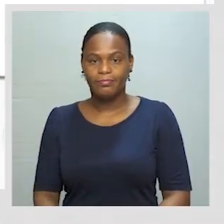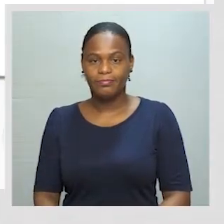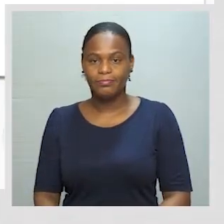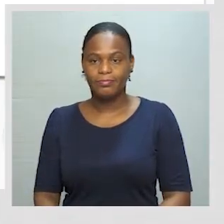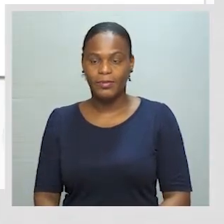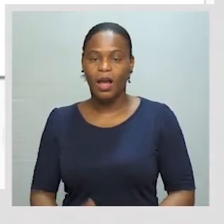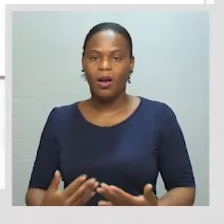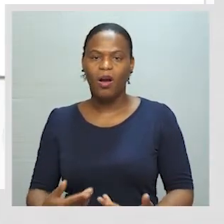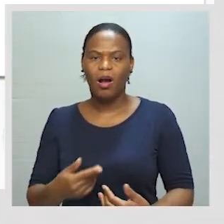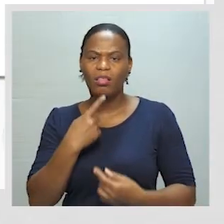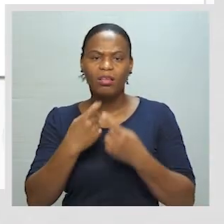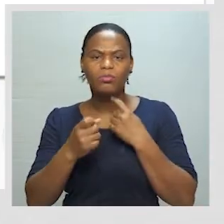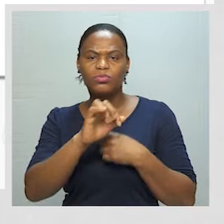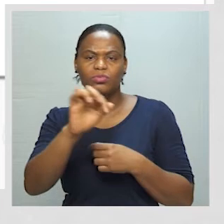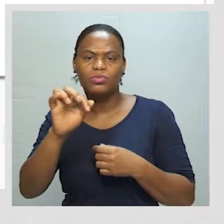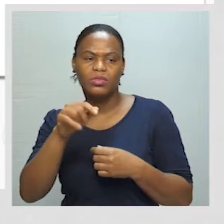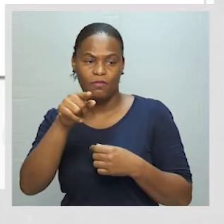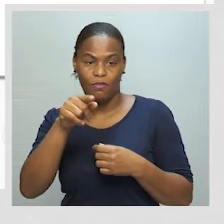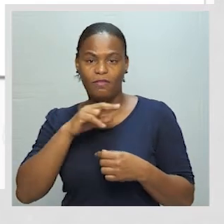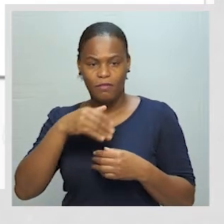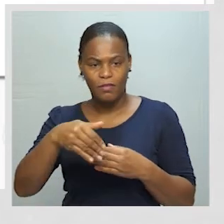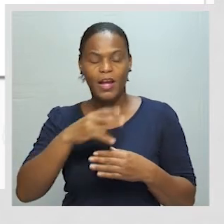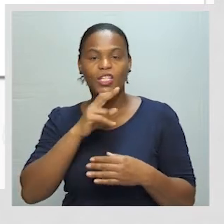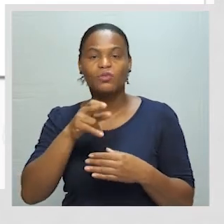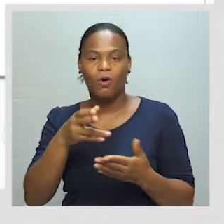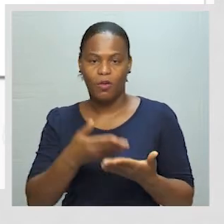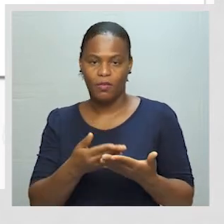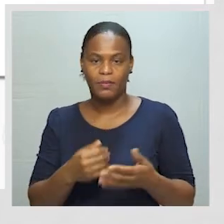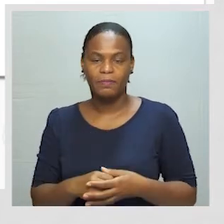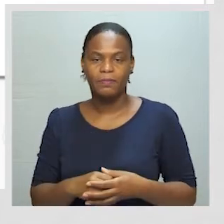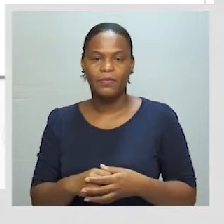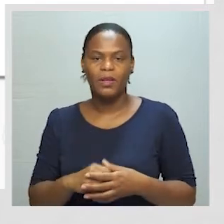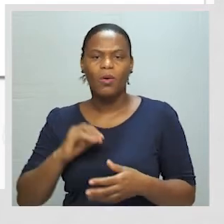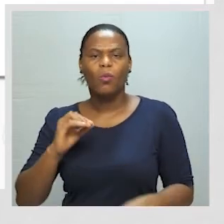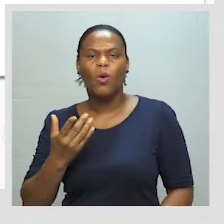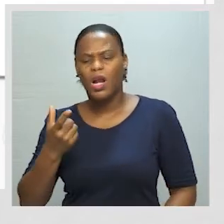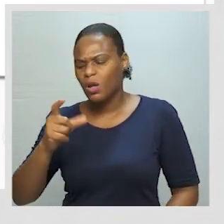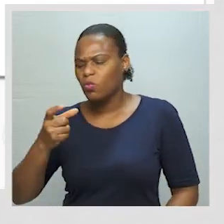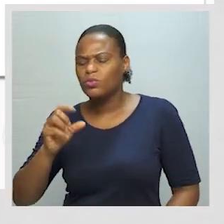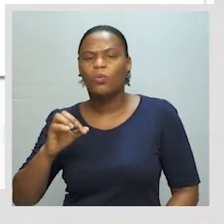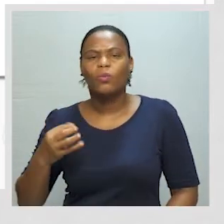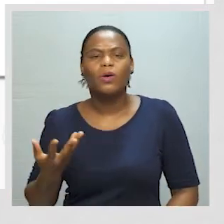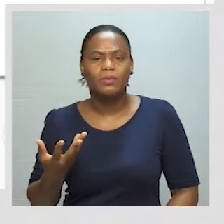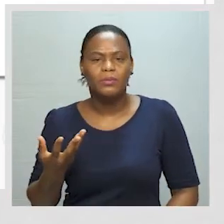Agora vou vos perguntar e vocês vão responder. Quando é que numa